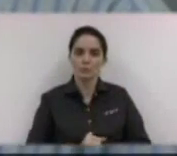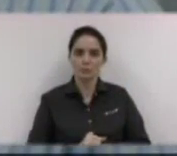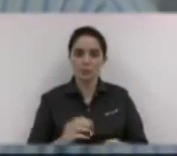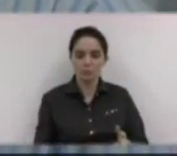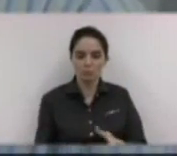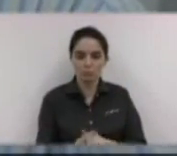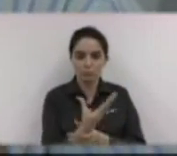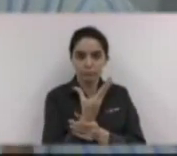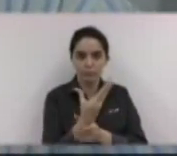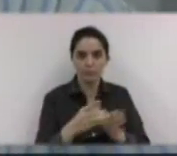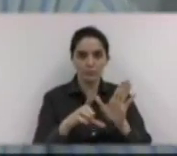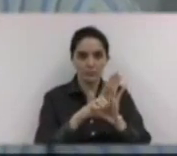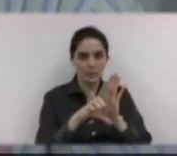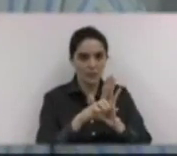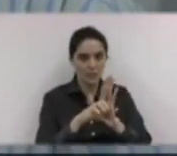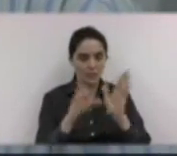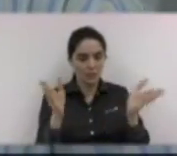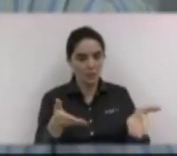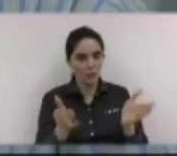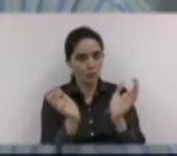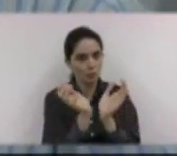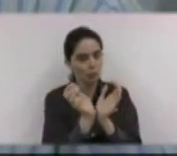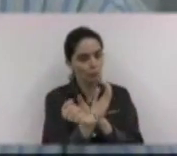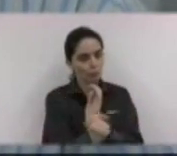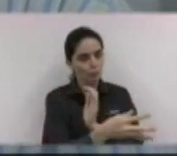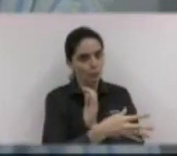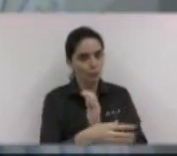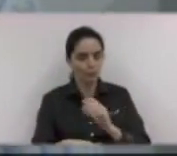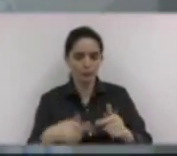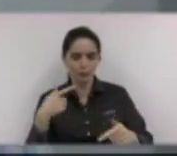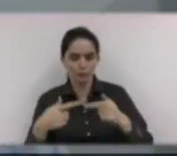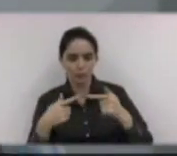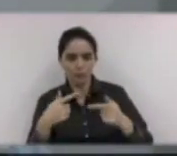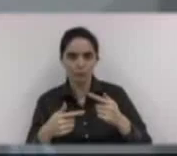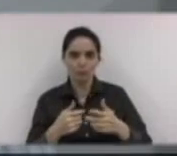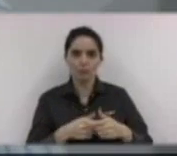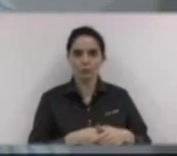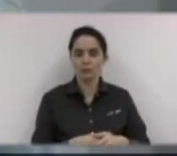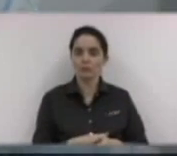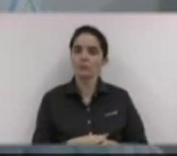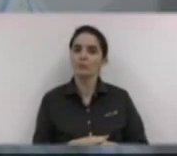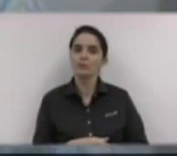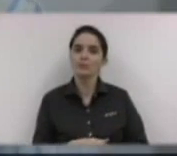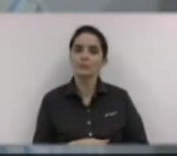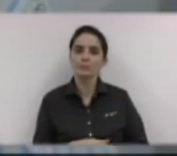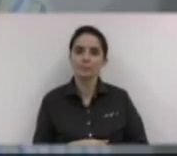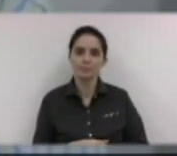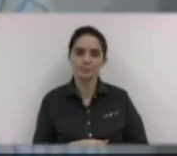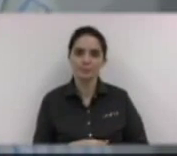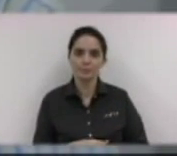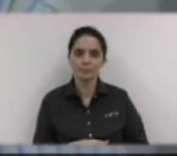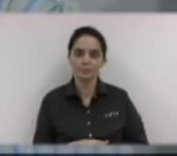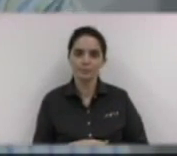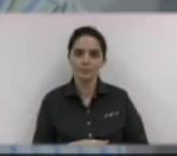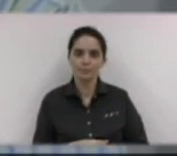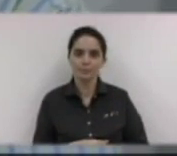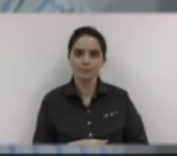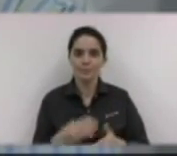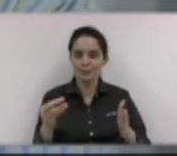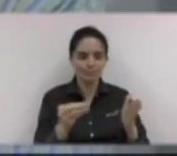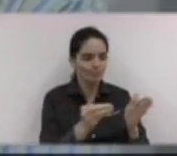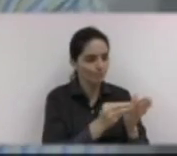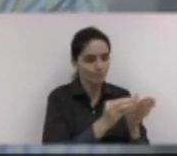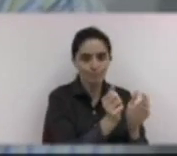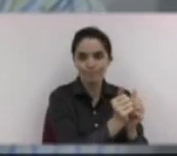lei. E agora a comissão novamente volta a ser criada para discutir alguns assuntos específicos que não estão sendo